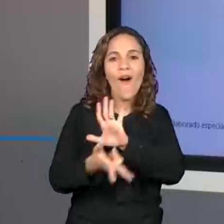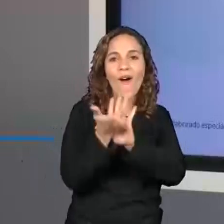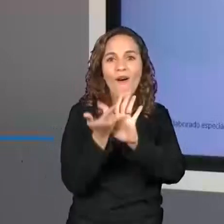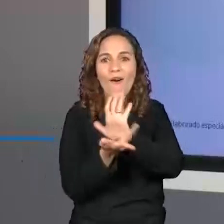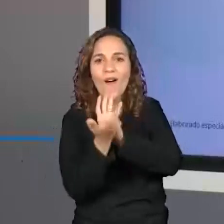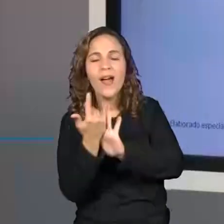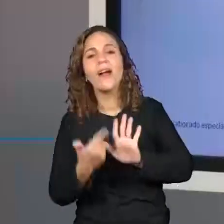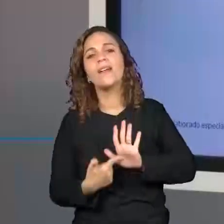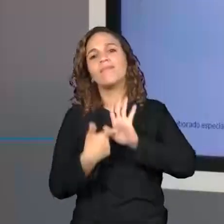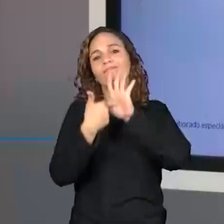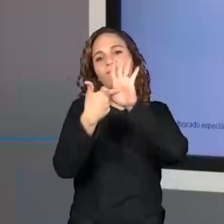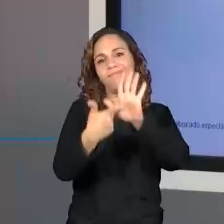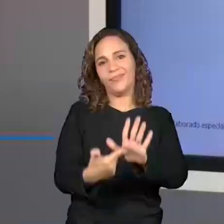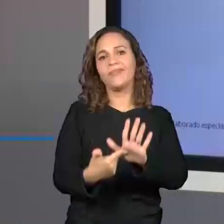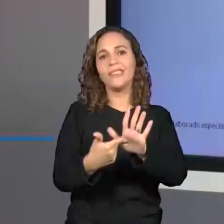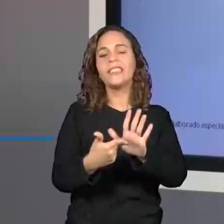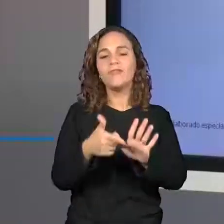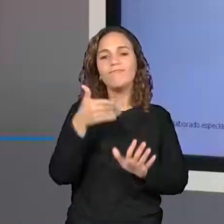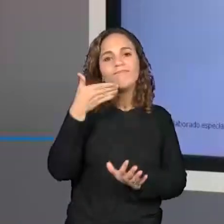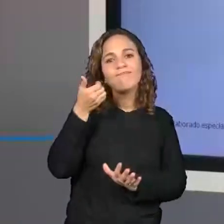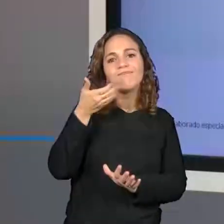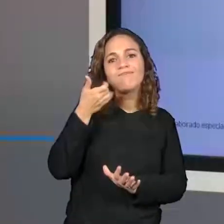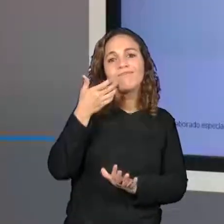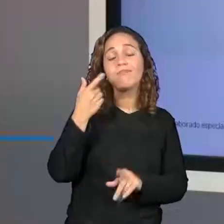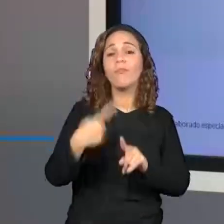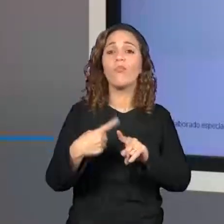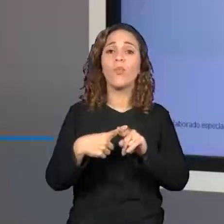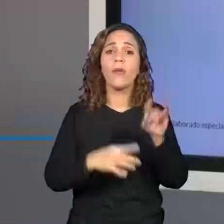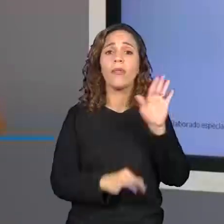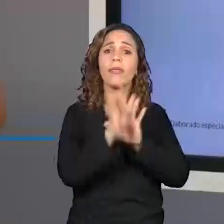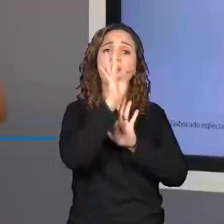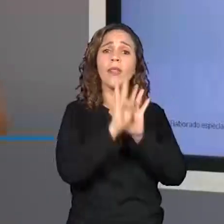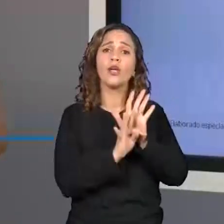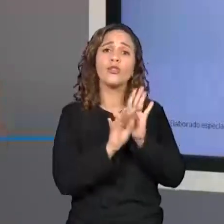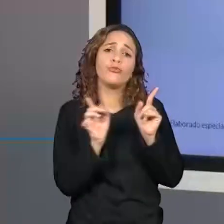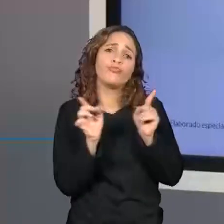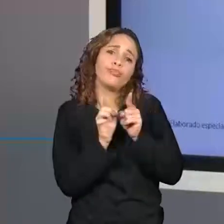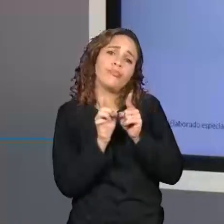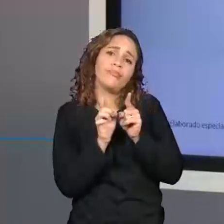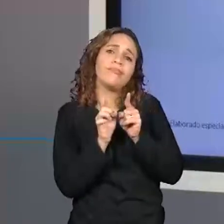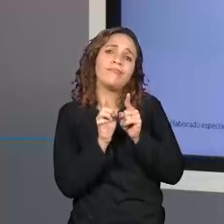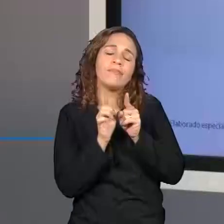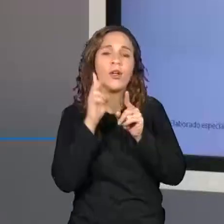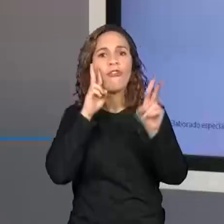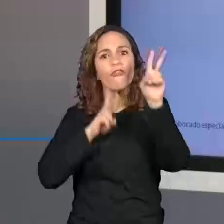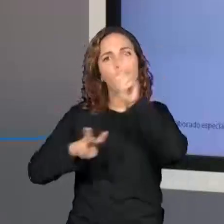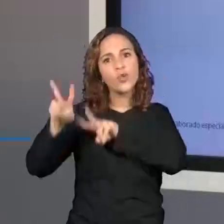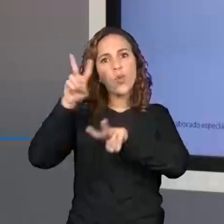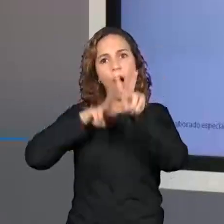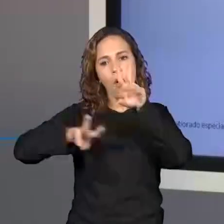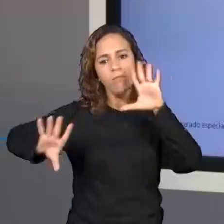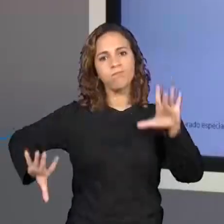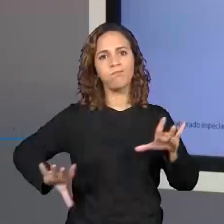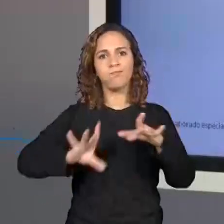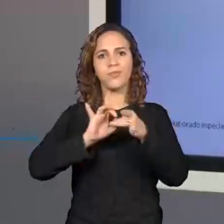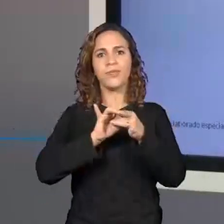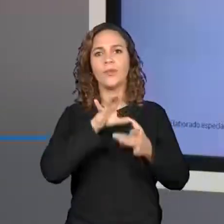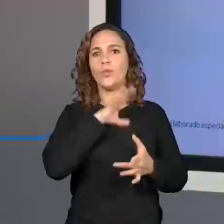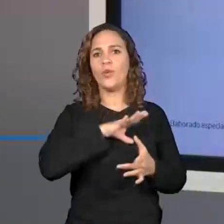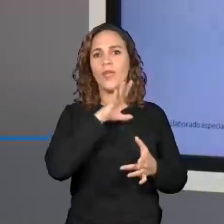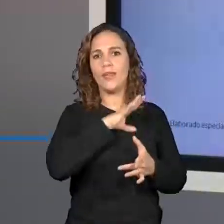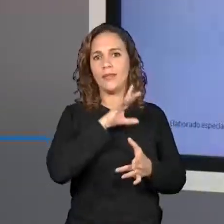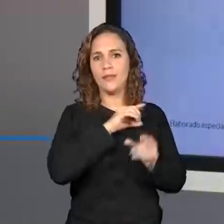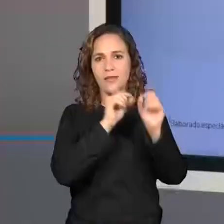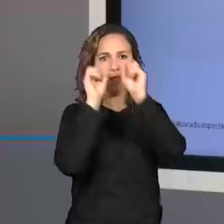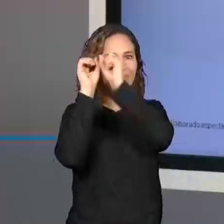passar a mensagem, já que o texto, né, um complementa o outro, o texto é bem curto, então a imagem